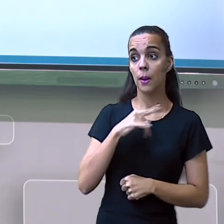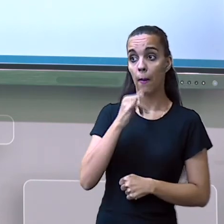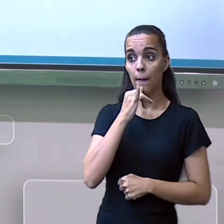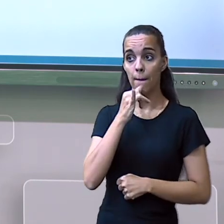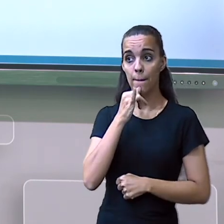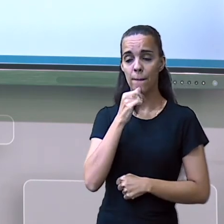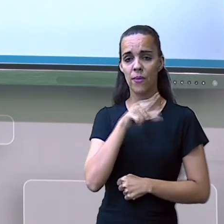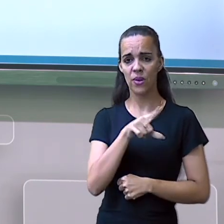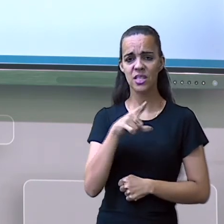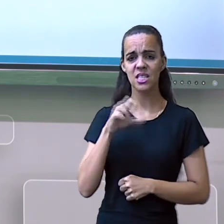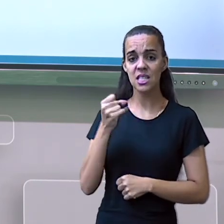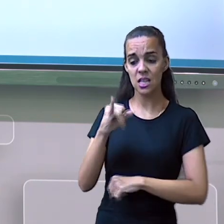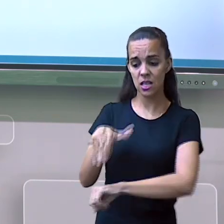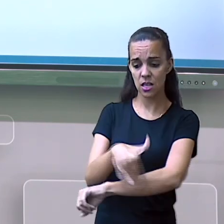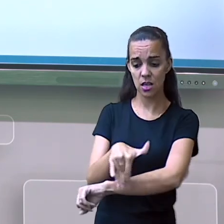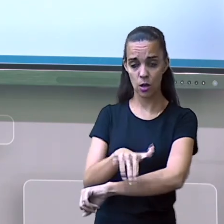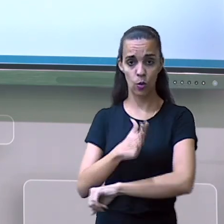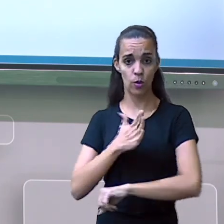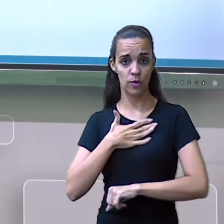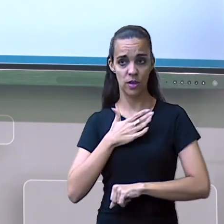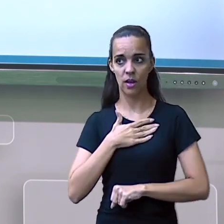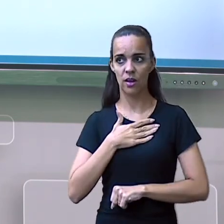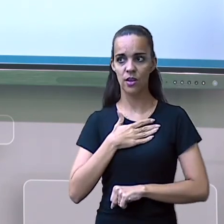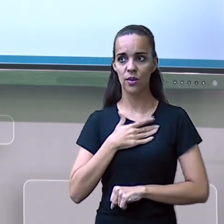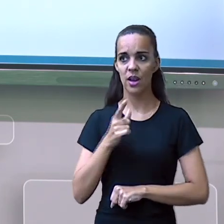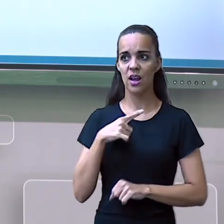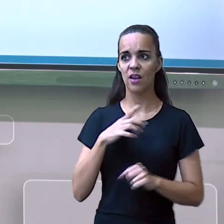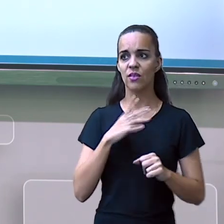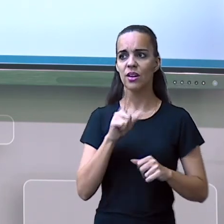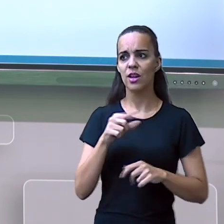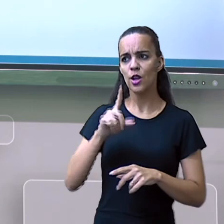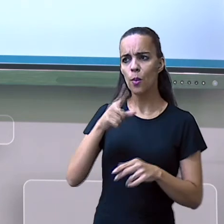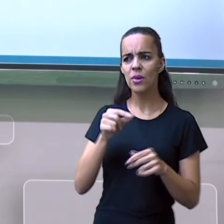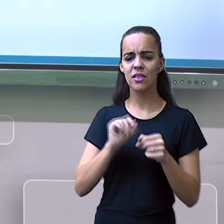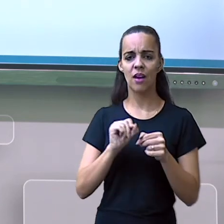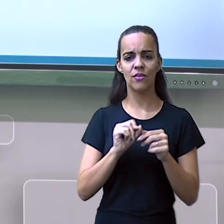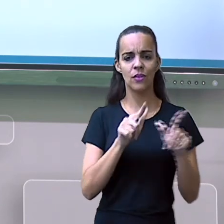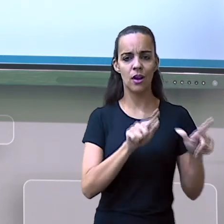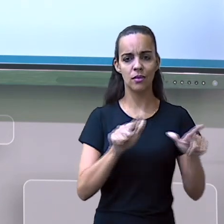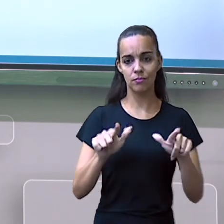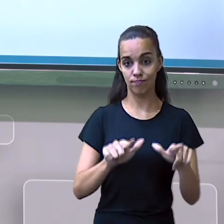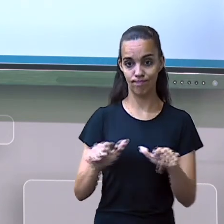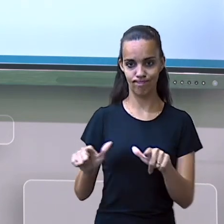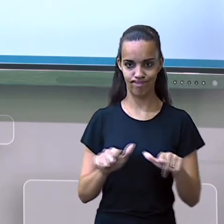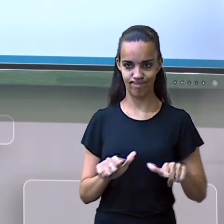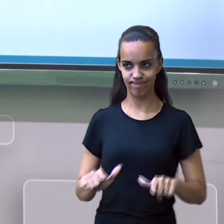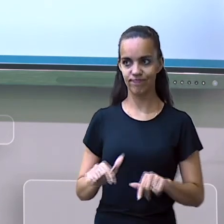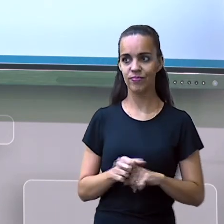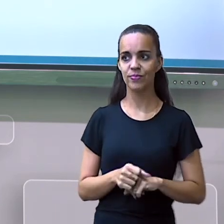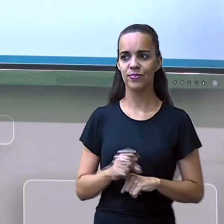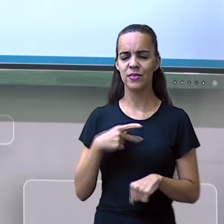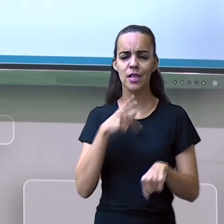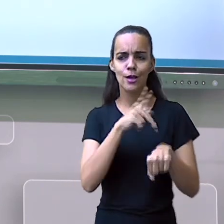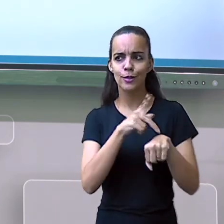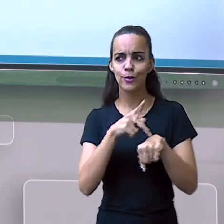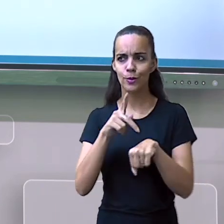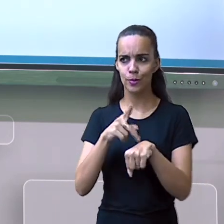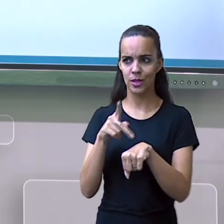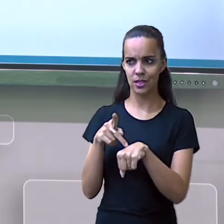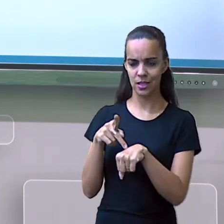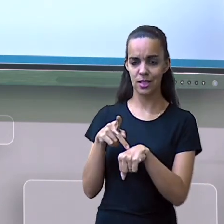fosse minha, se essa rua fosse minha, eu mandava ladrilhar, com